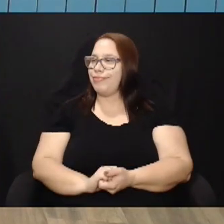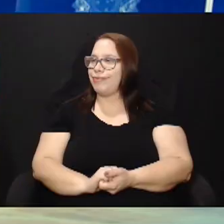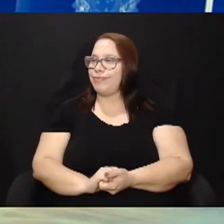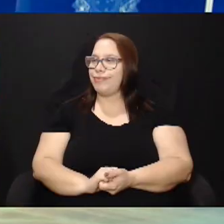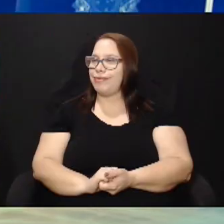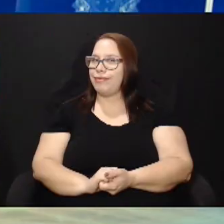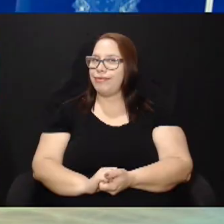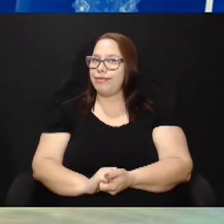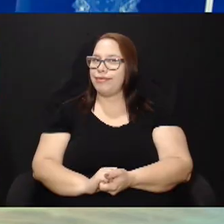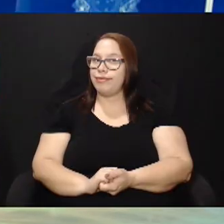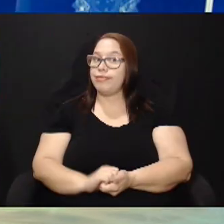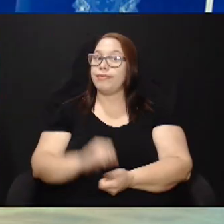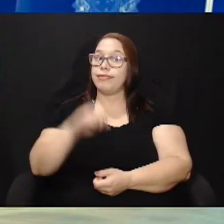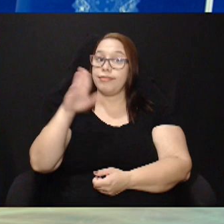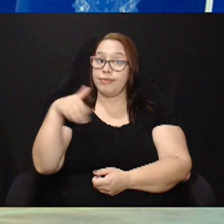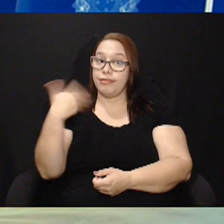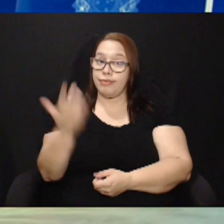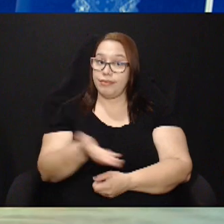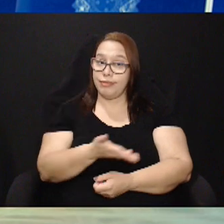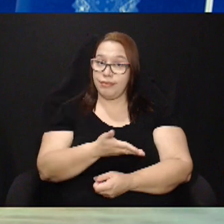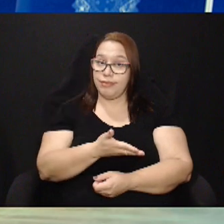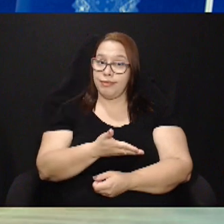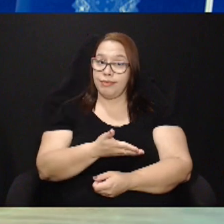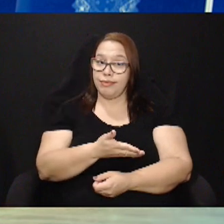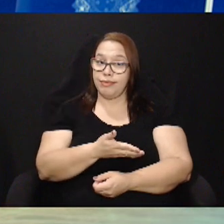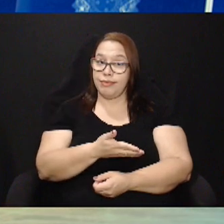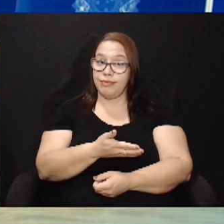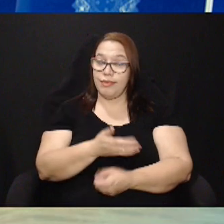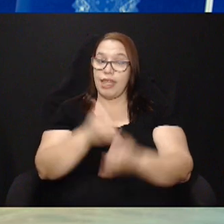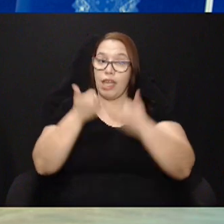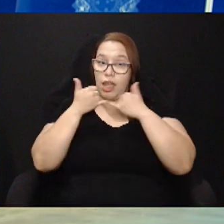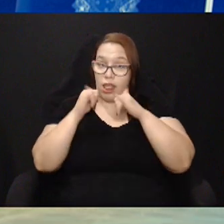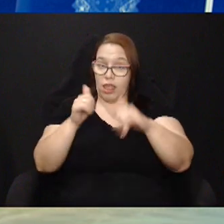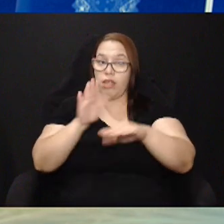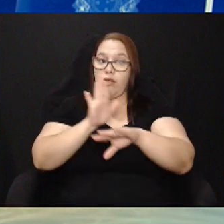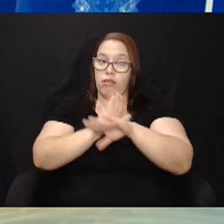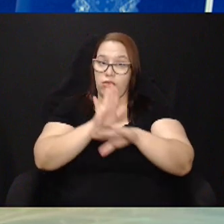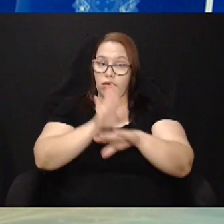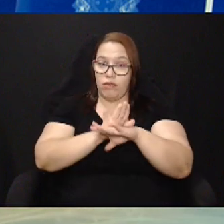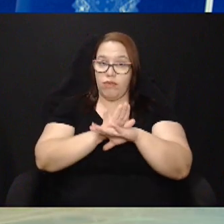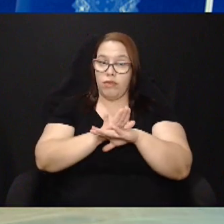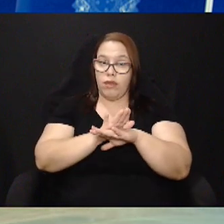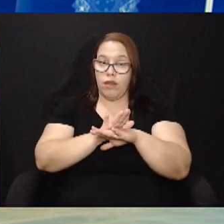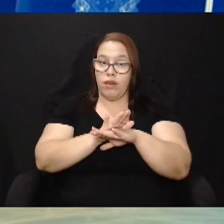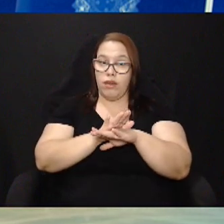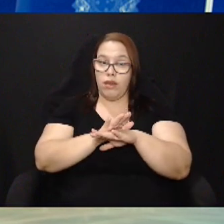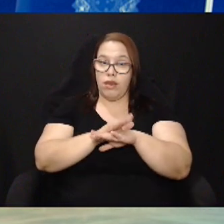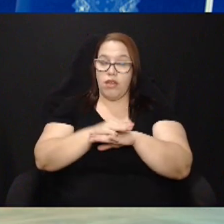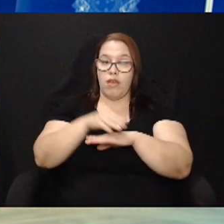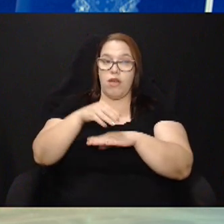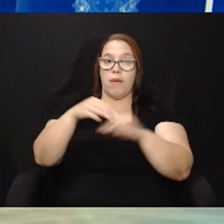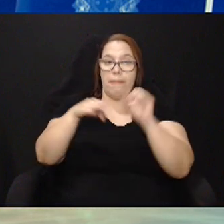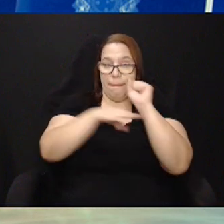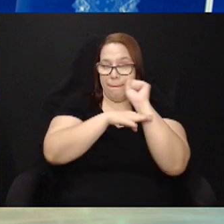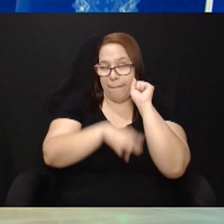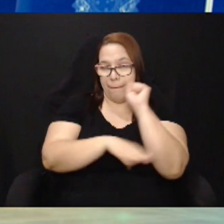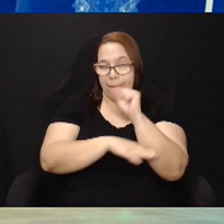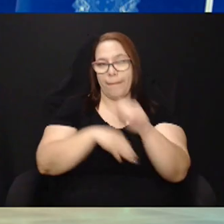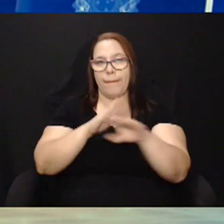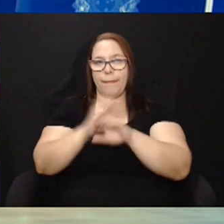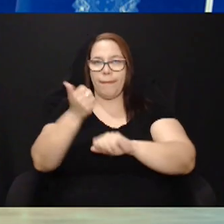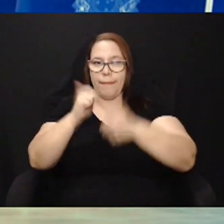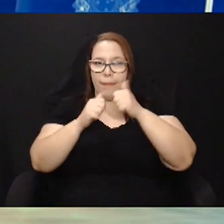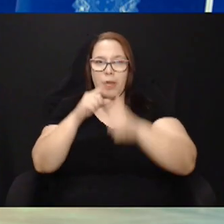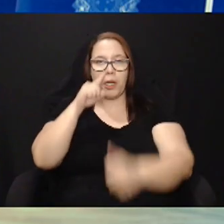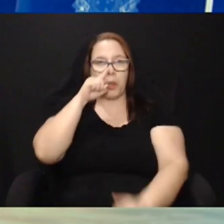Há vagas para ajudante de eletricista, ajudante de marcenaria, analista de